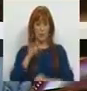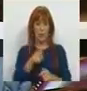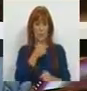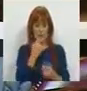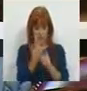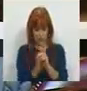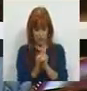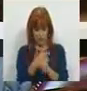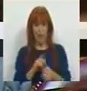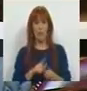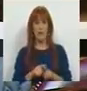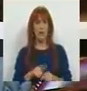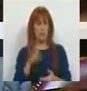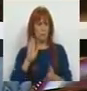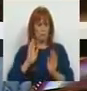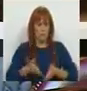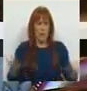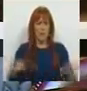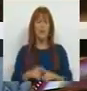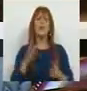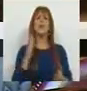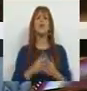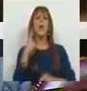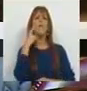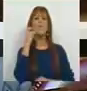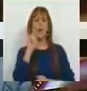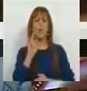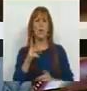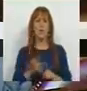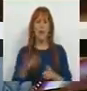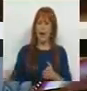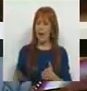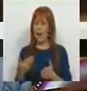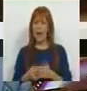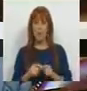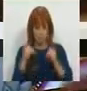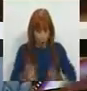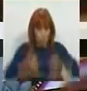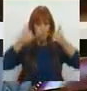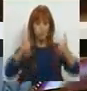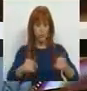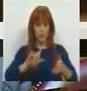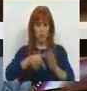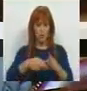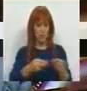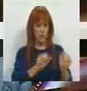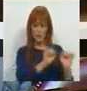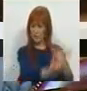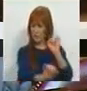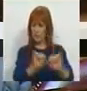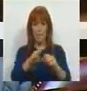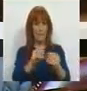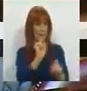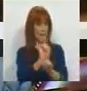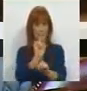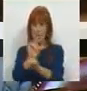destas medidas e da sua imprescindibilidade, bastava verificar a apresentação posterior dos projetos de resolução sobre a